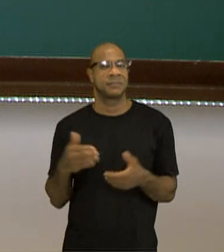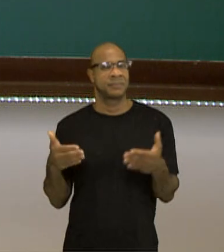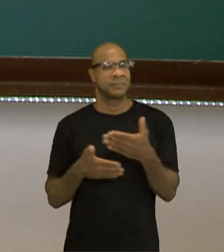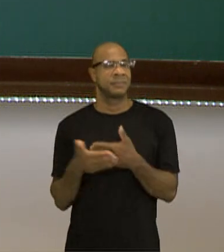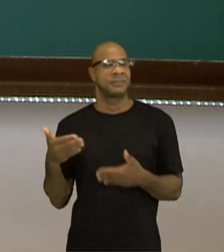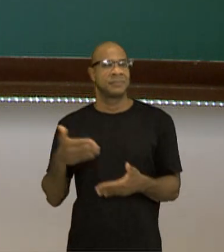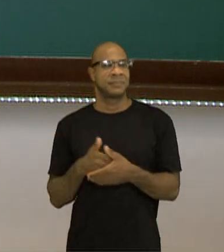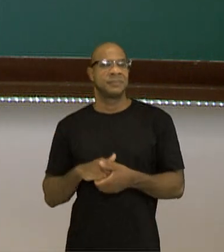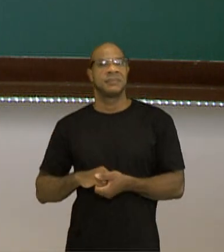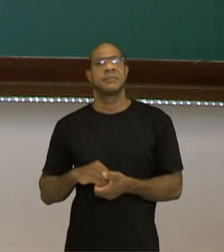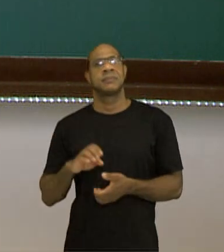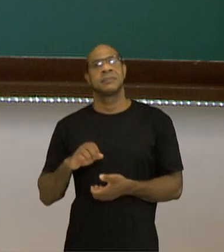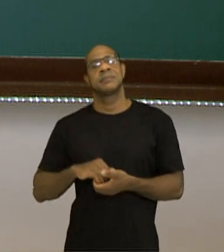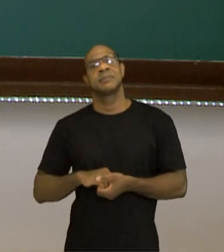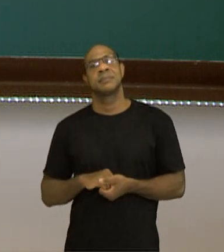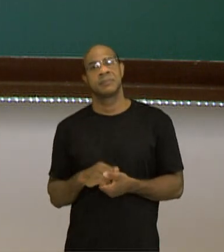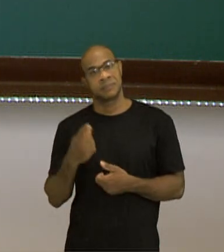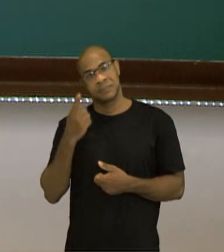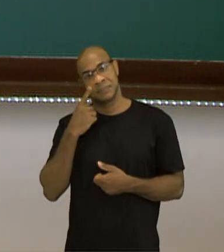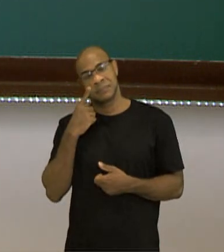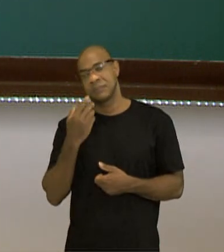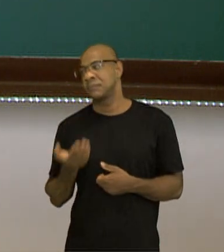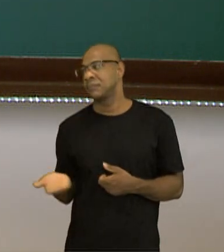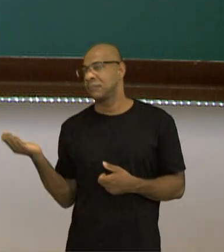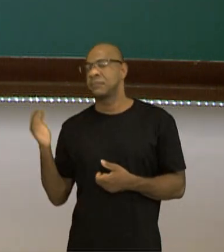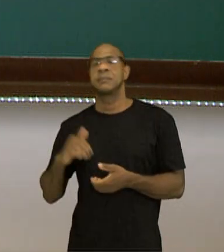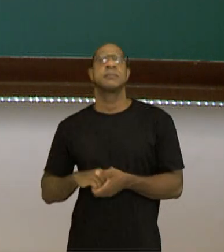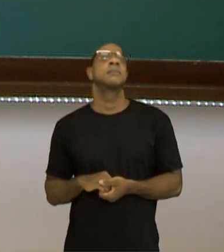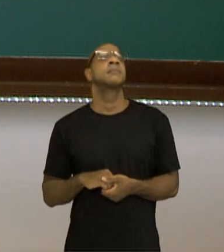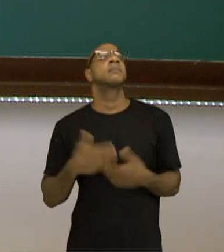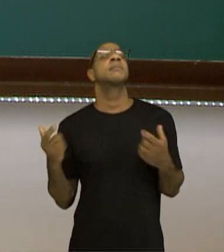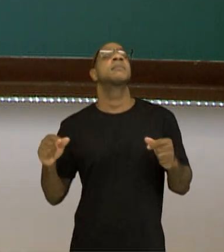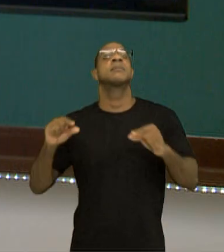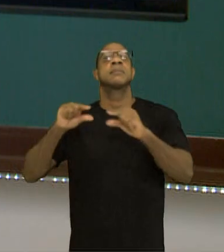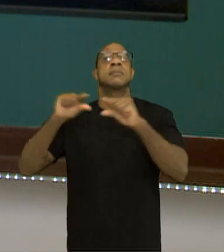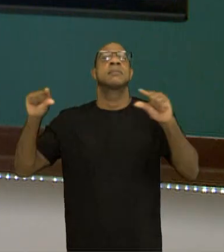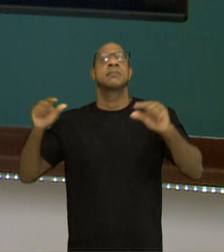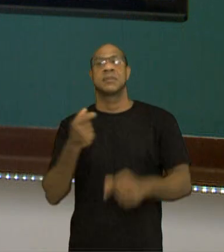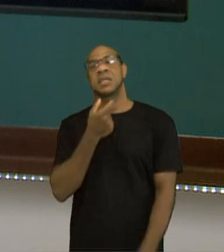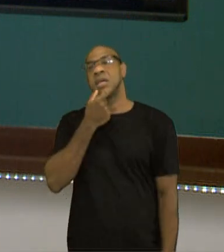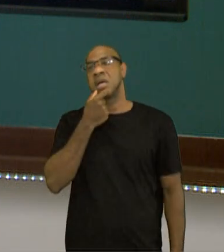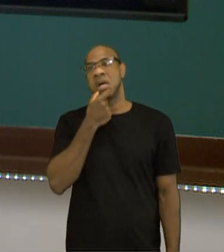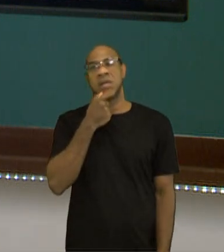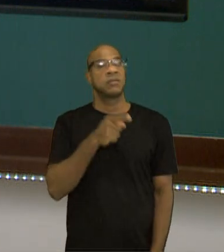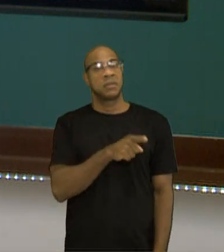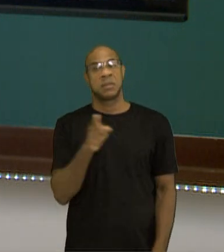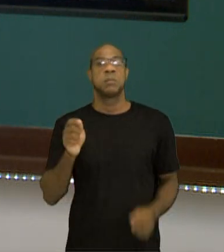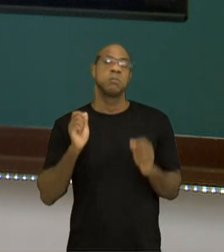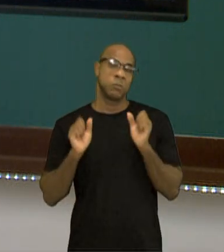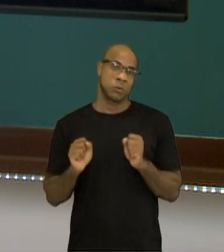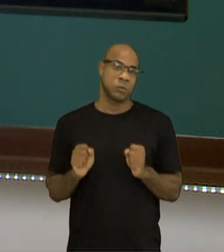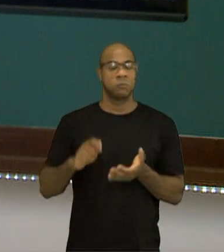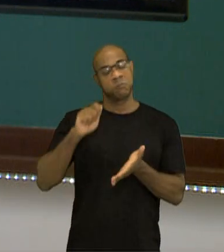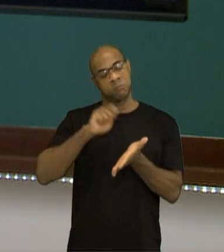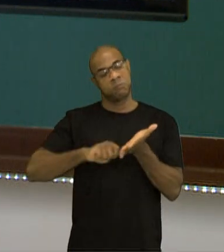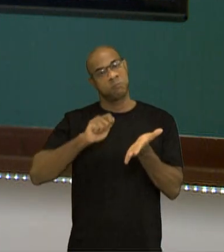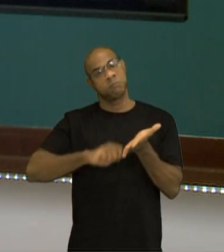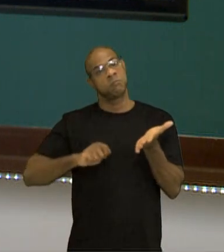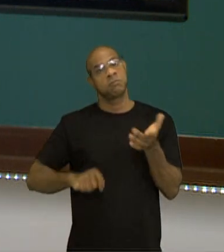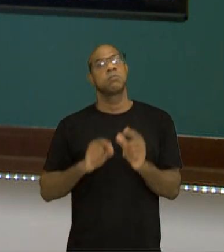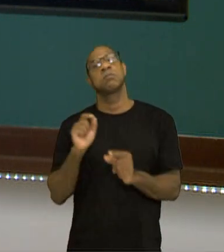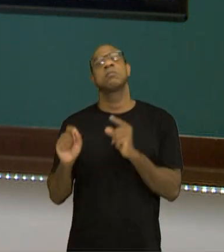I wish I could play the drums and the pianos. Ele gostaria também, né, de tocar o quê? Bateria,